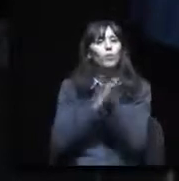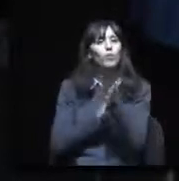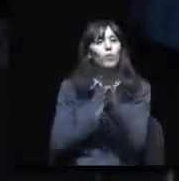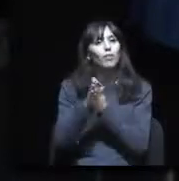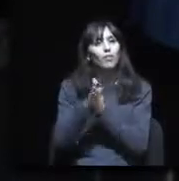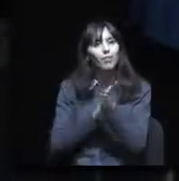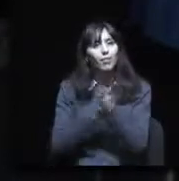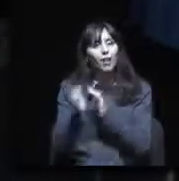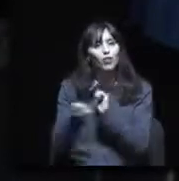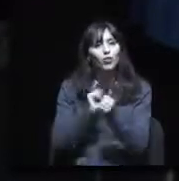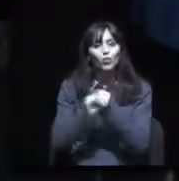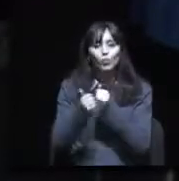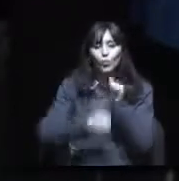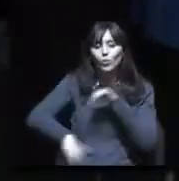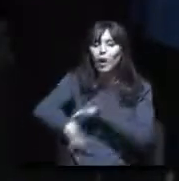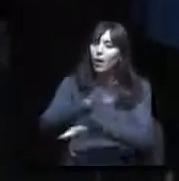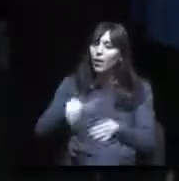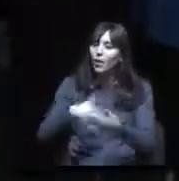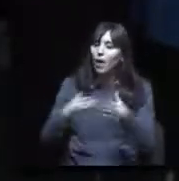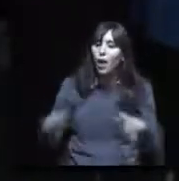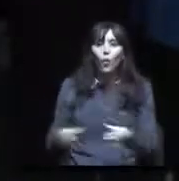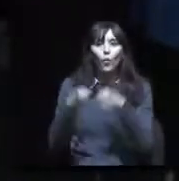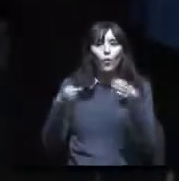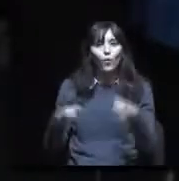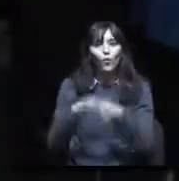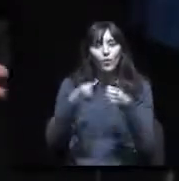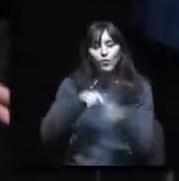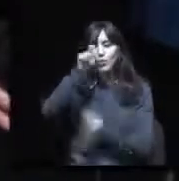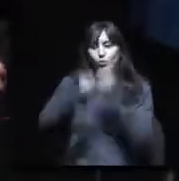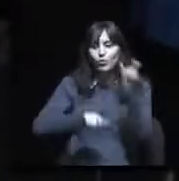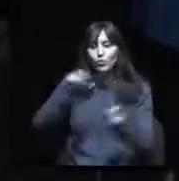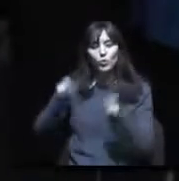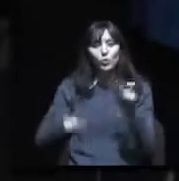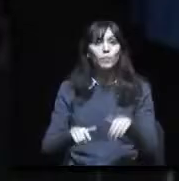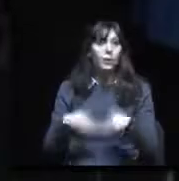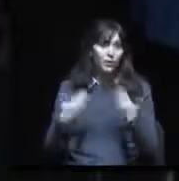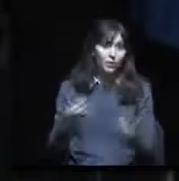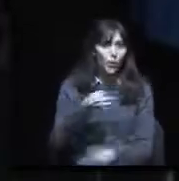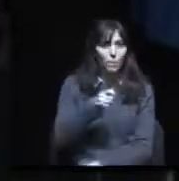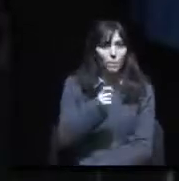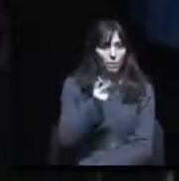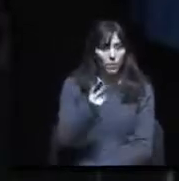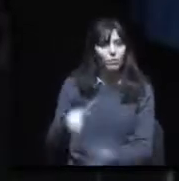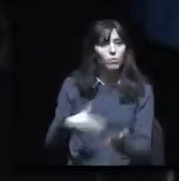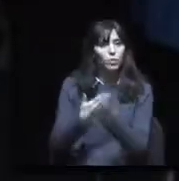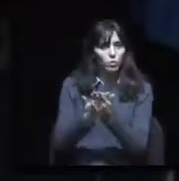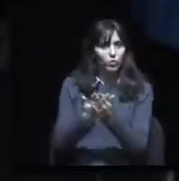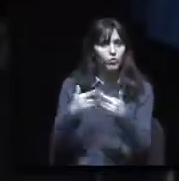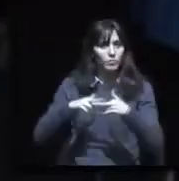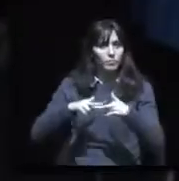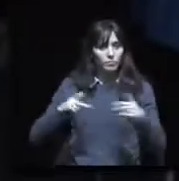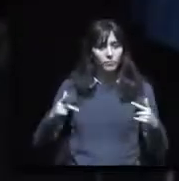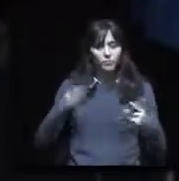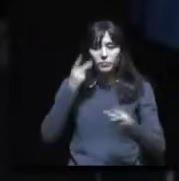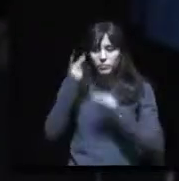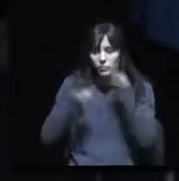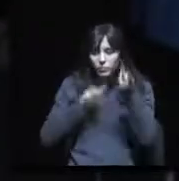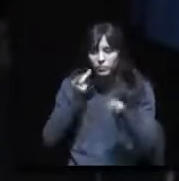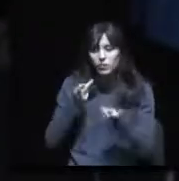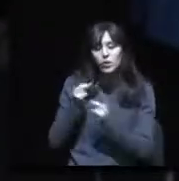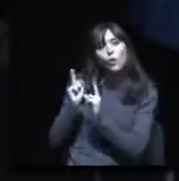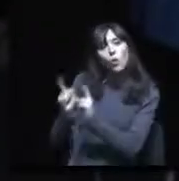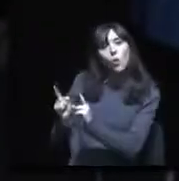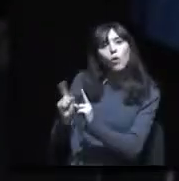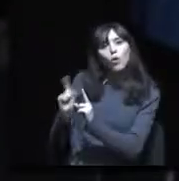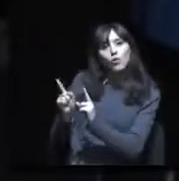de lazer, possibilitando o convívio salutar das pessoas. Assim, os Verdes propõem que a Câmara Municipal analise e